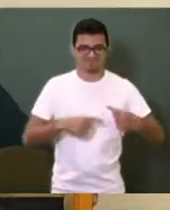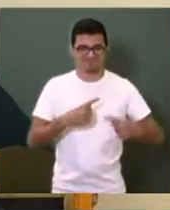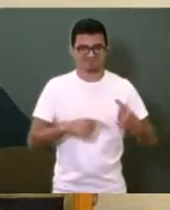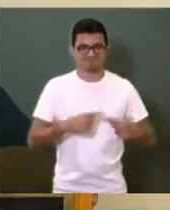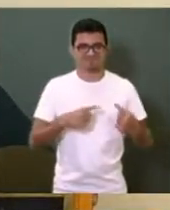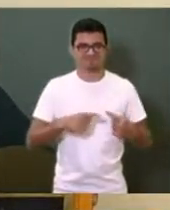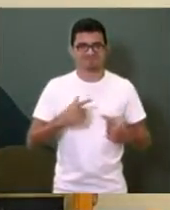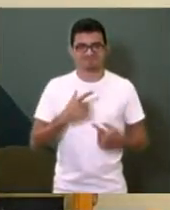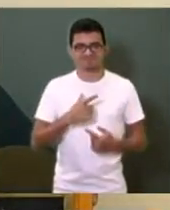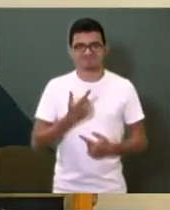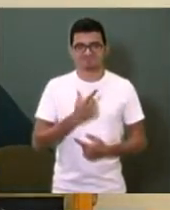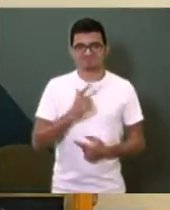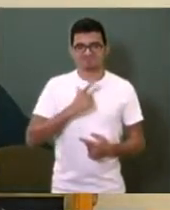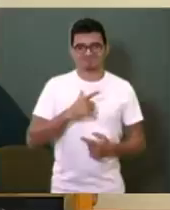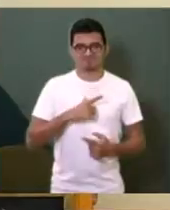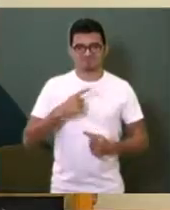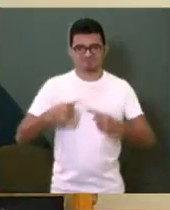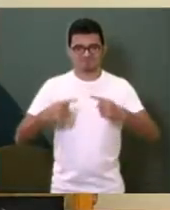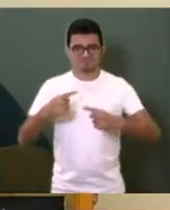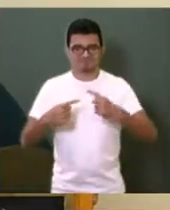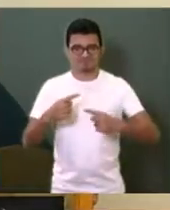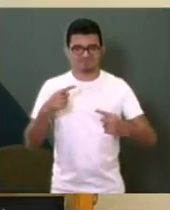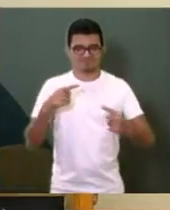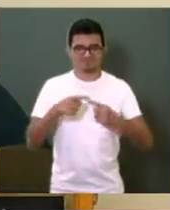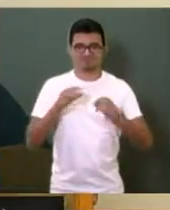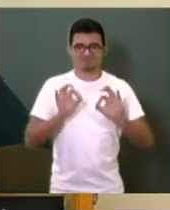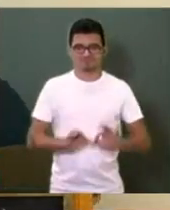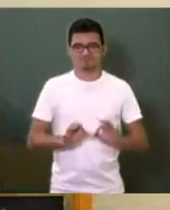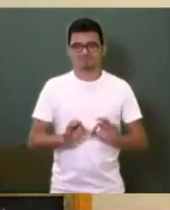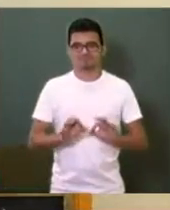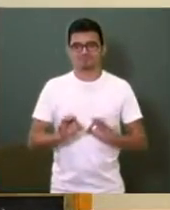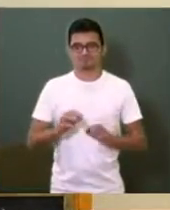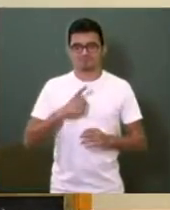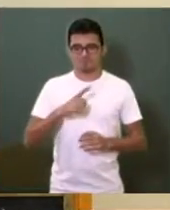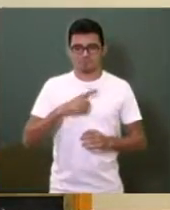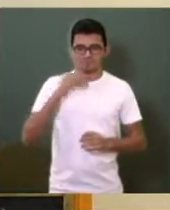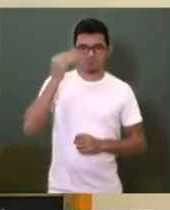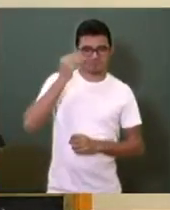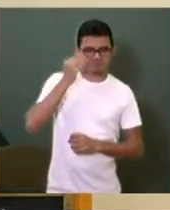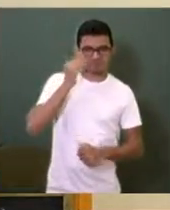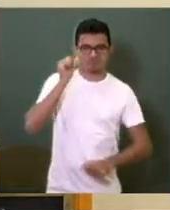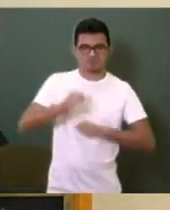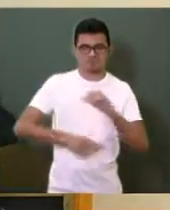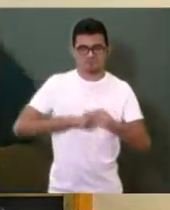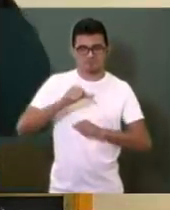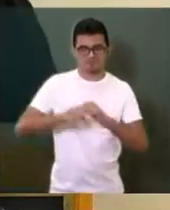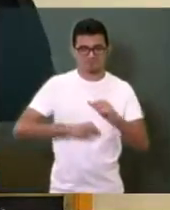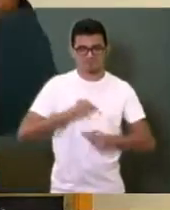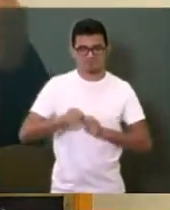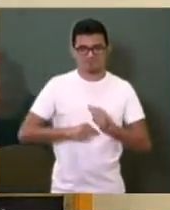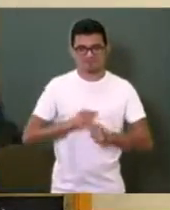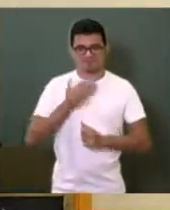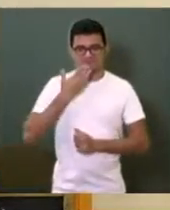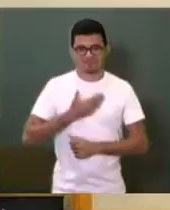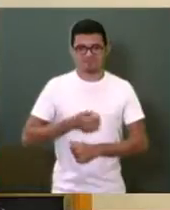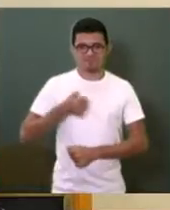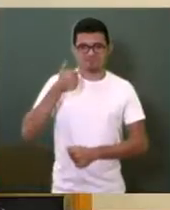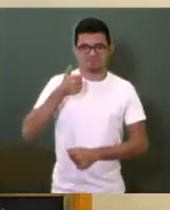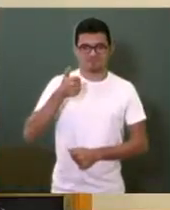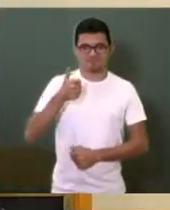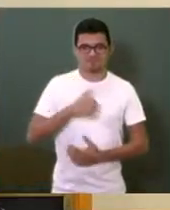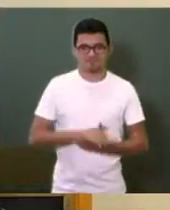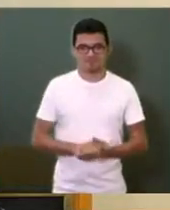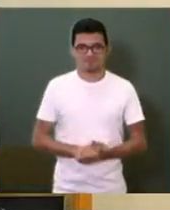sempre e sempre tentando modificar para melhorar